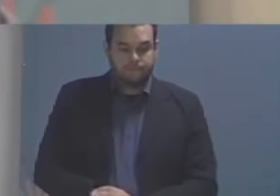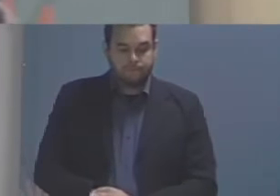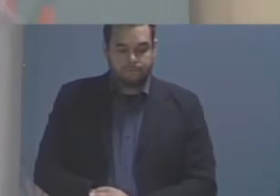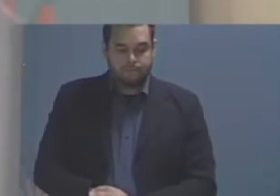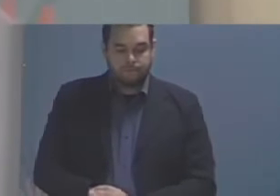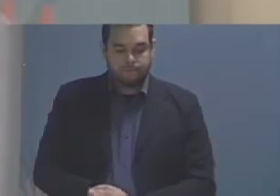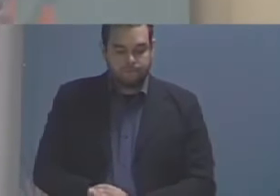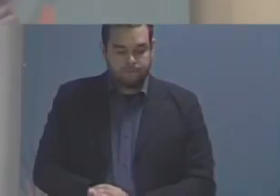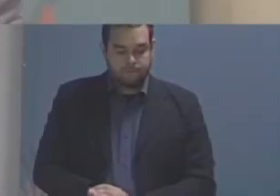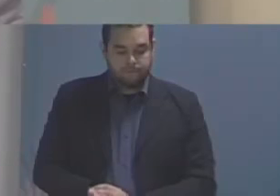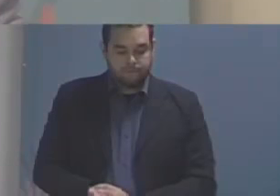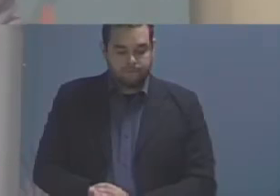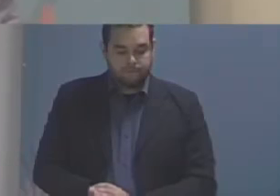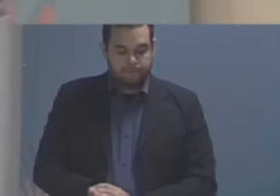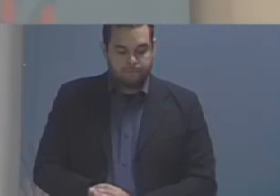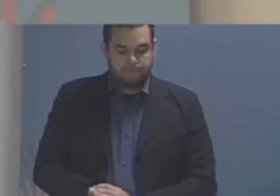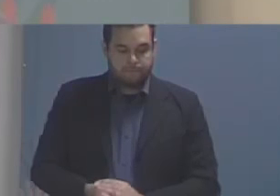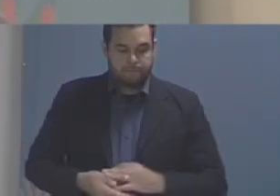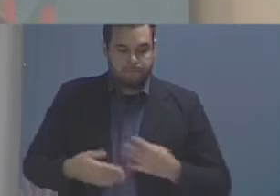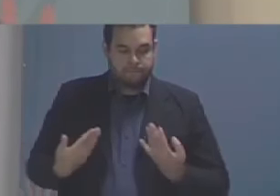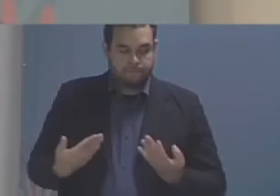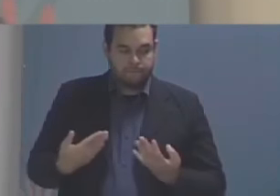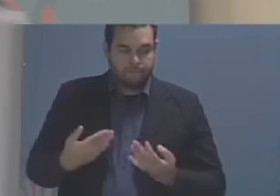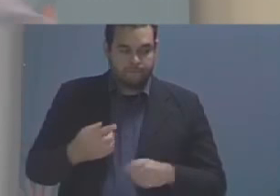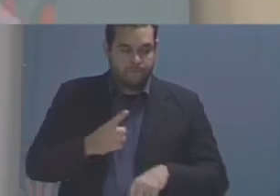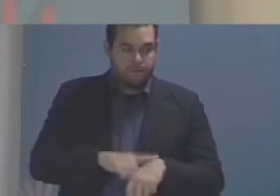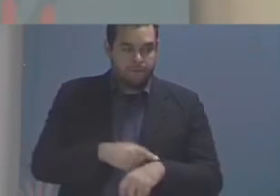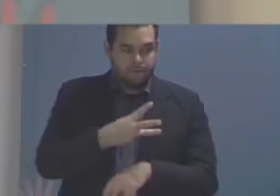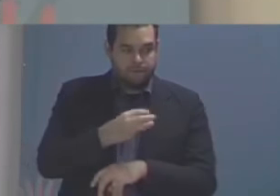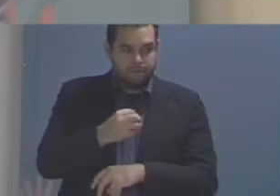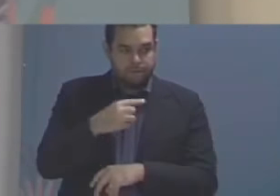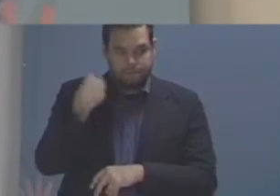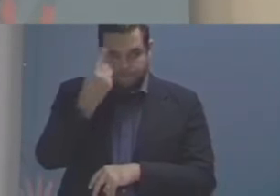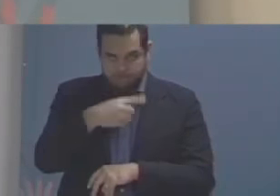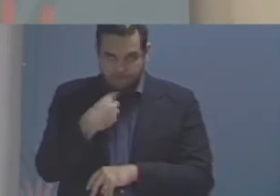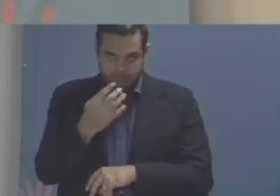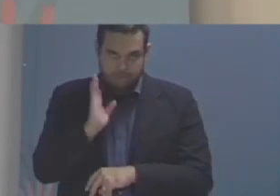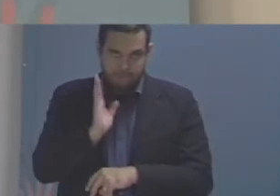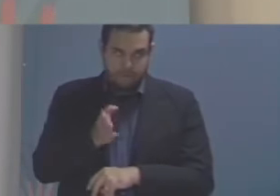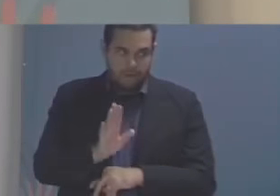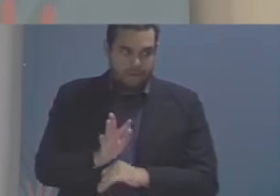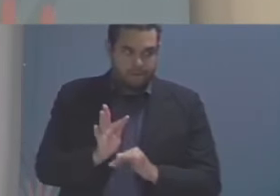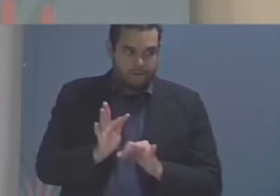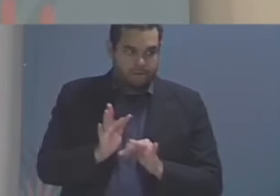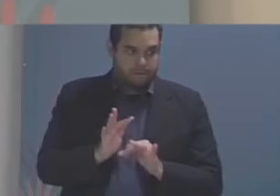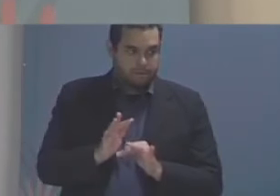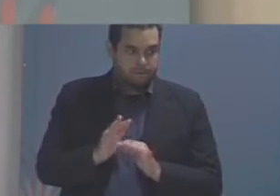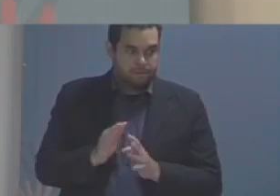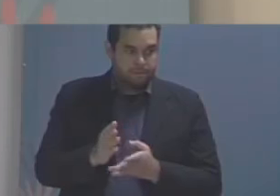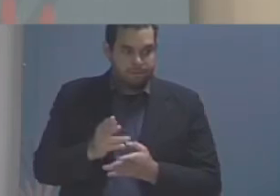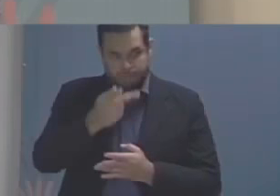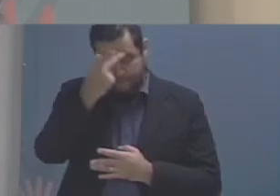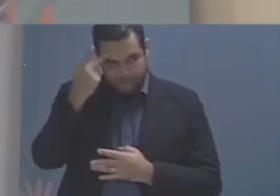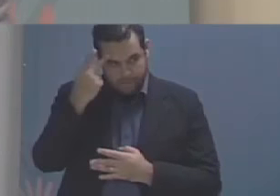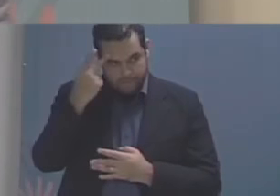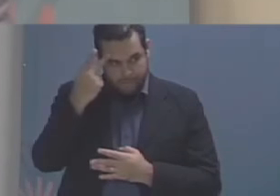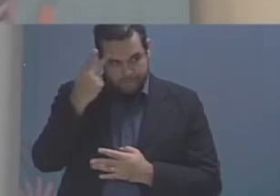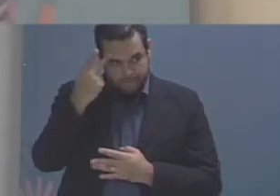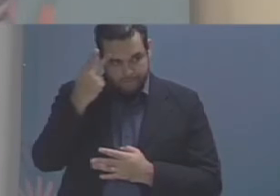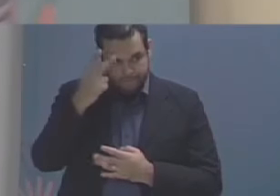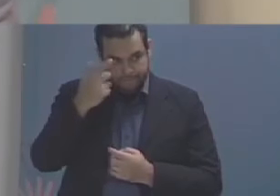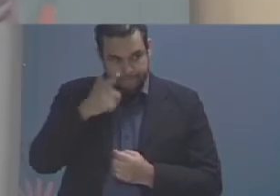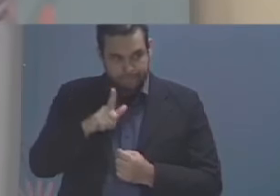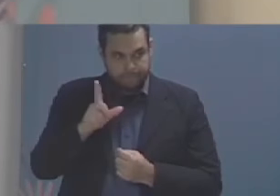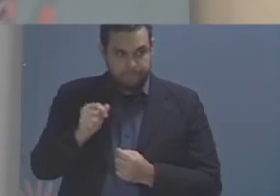13.028. Oi, Fabiola. A jornada de 30 horas é como aquele médico que finge não curar a erisipela de um paciente para continuar ganhando